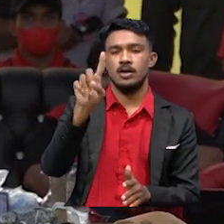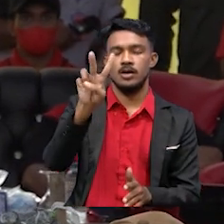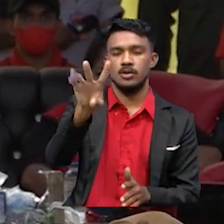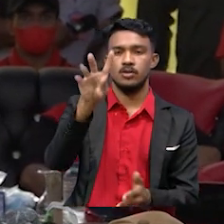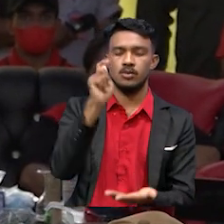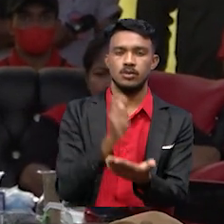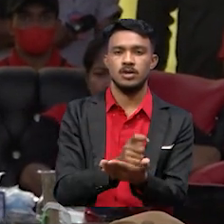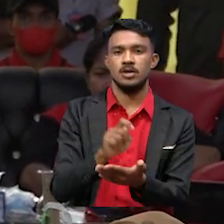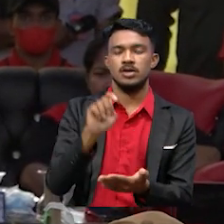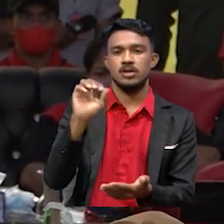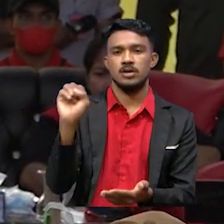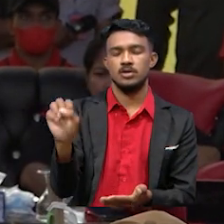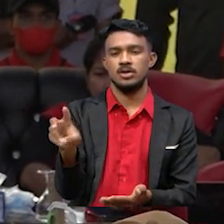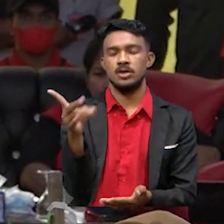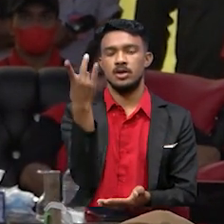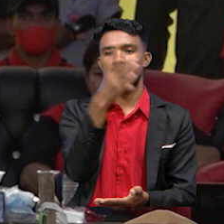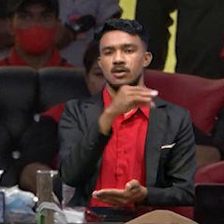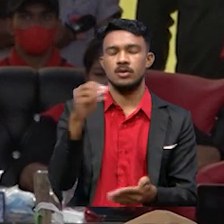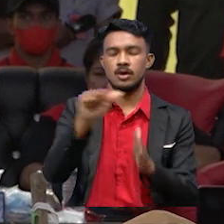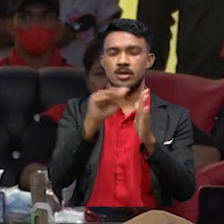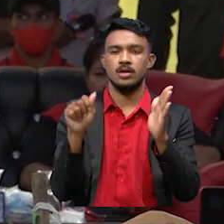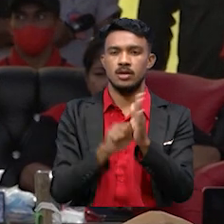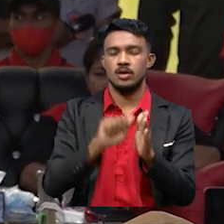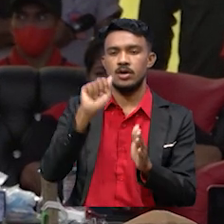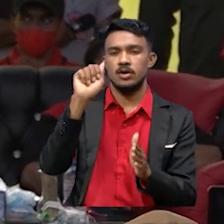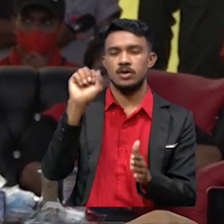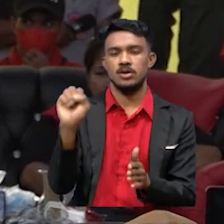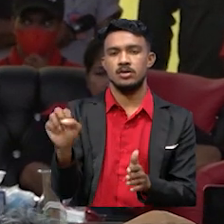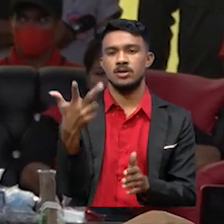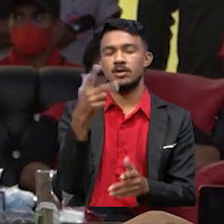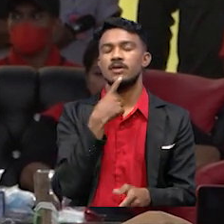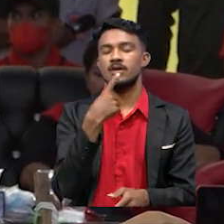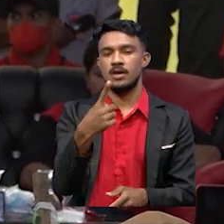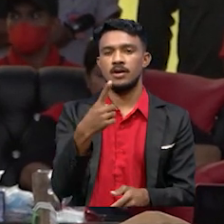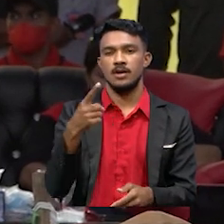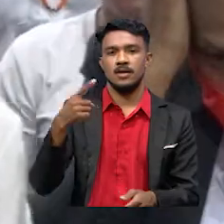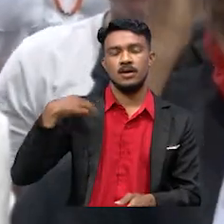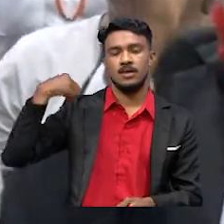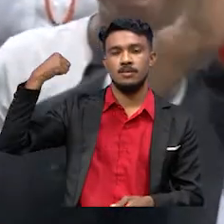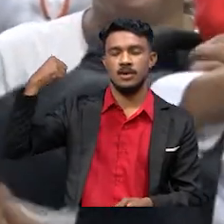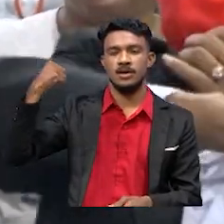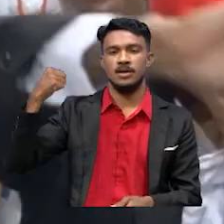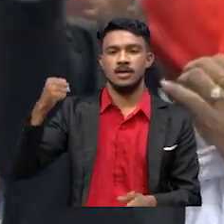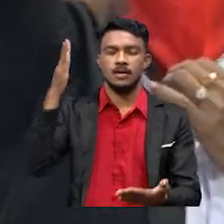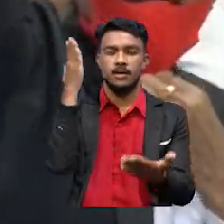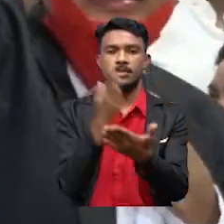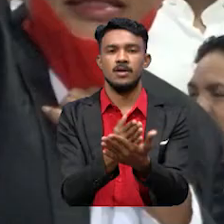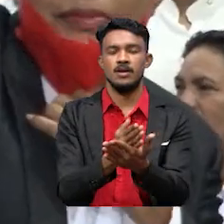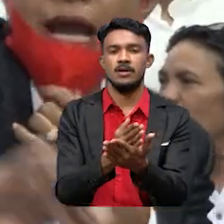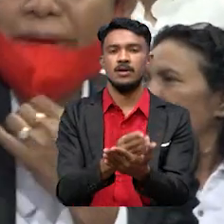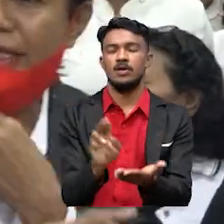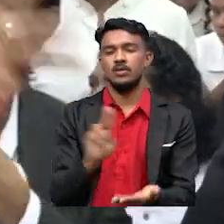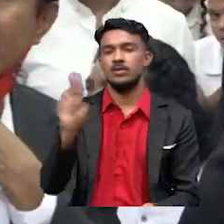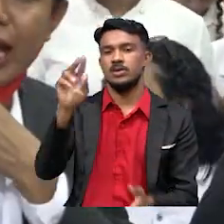loron sanulu resing rua fulang mayu, ya artigo sanulu resing tolu hateteng, ya kampanye eleitoral nilarang, bandu uza lia fuang li